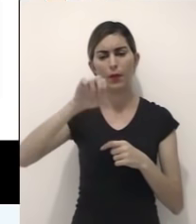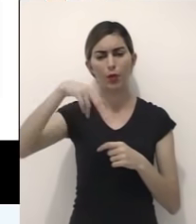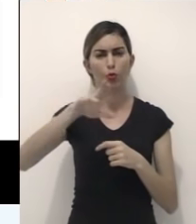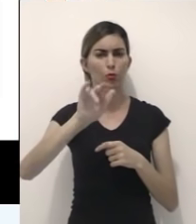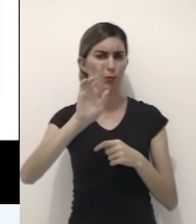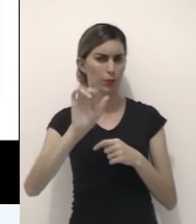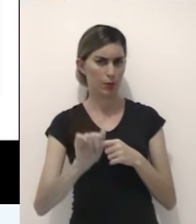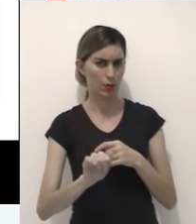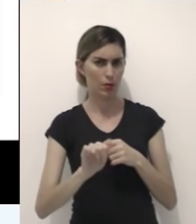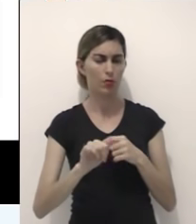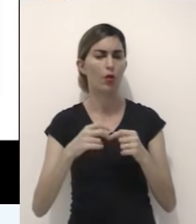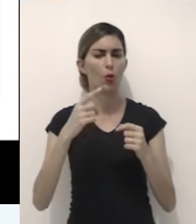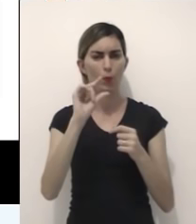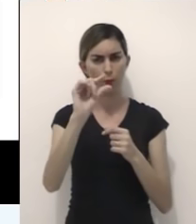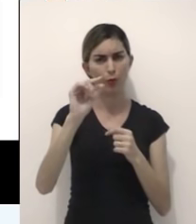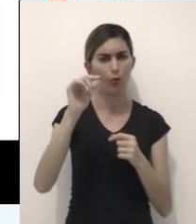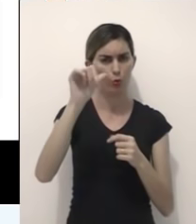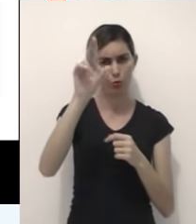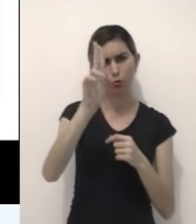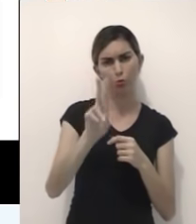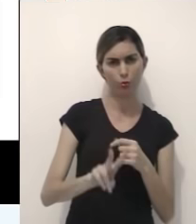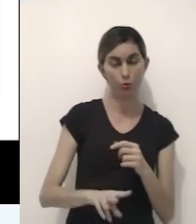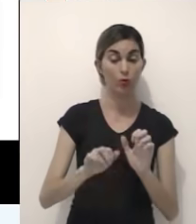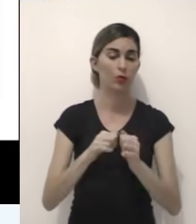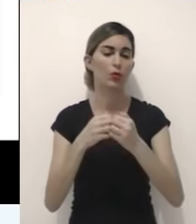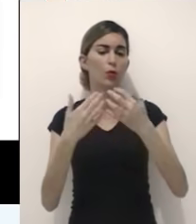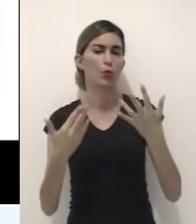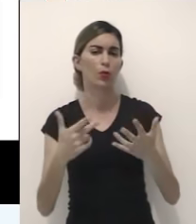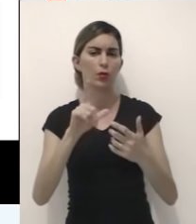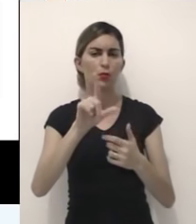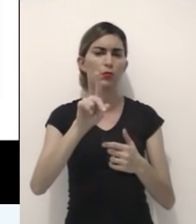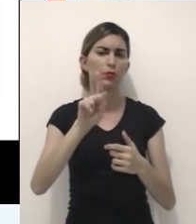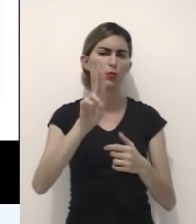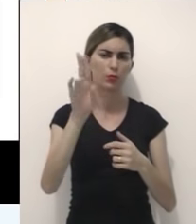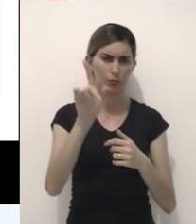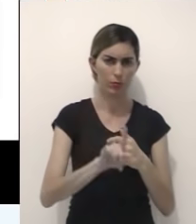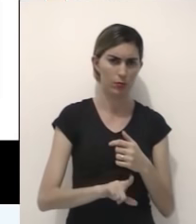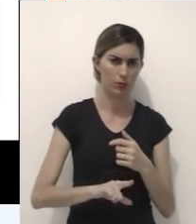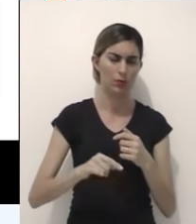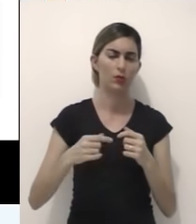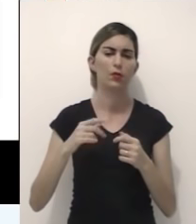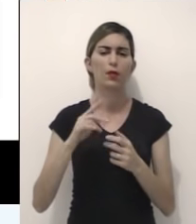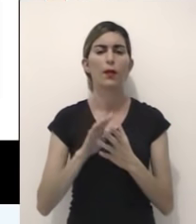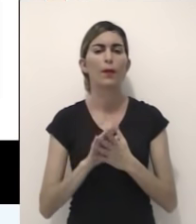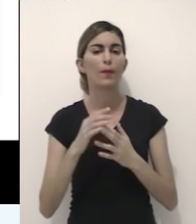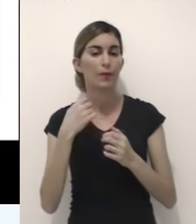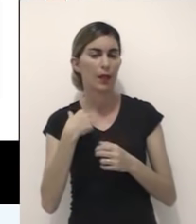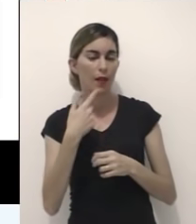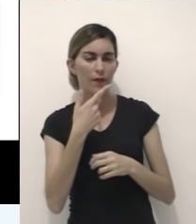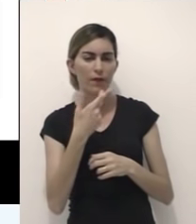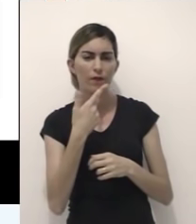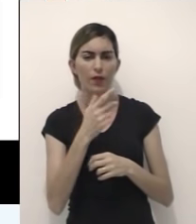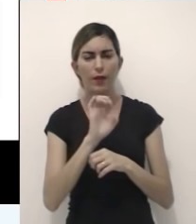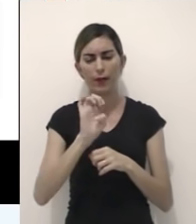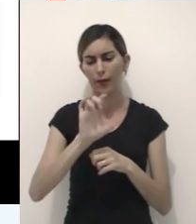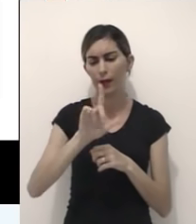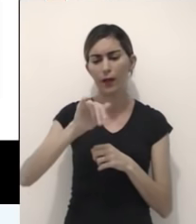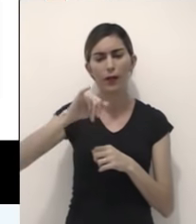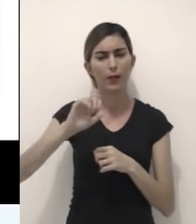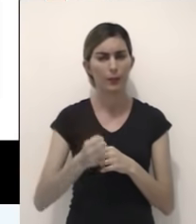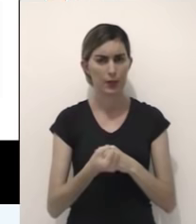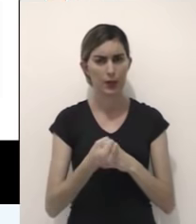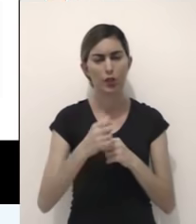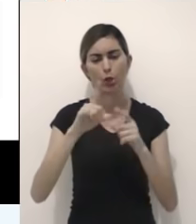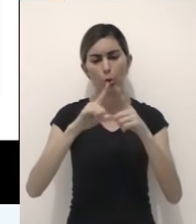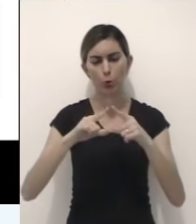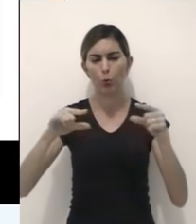de penumbra, que ainda bate um pouquinho de luz. Então, quando a Lua passa pela penumbra, a gente vai dizer que esse